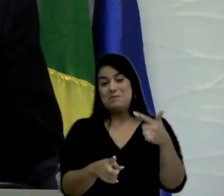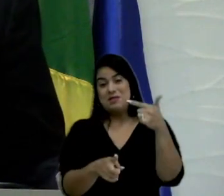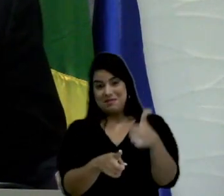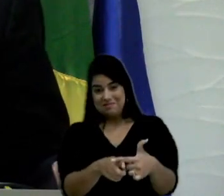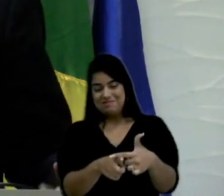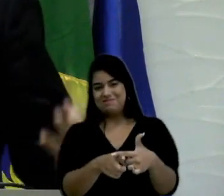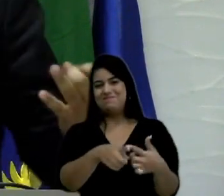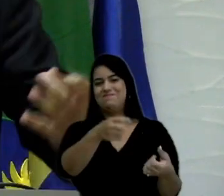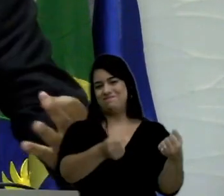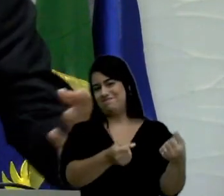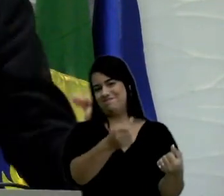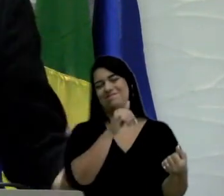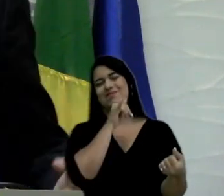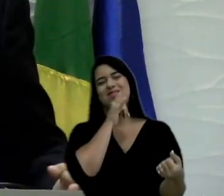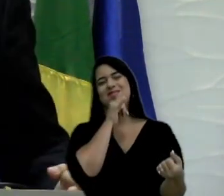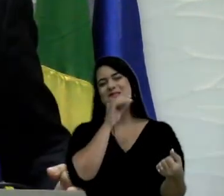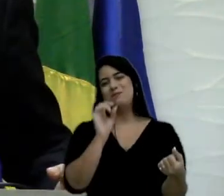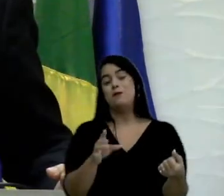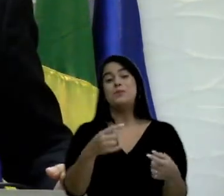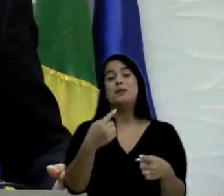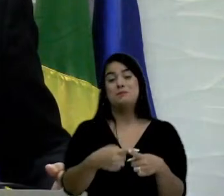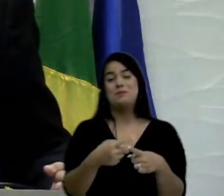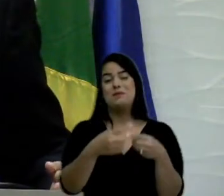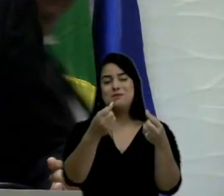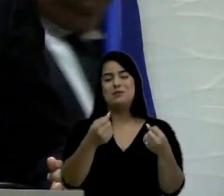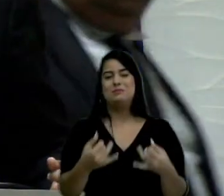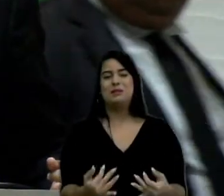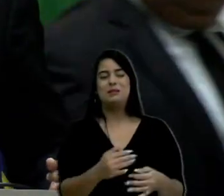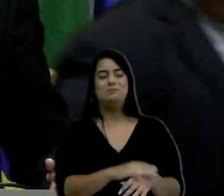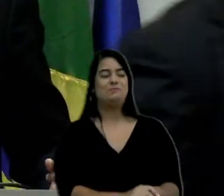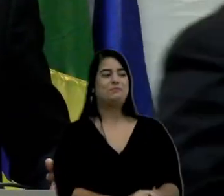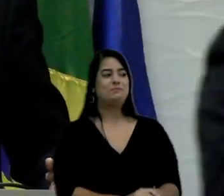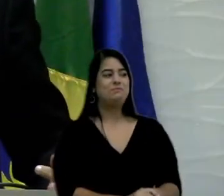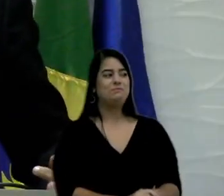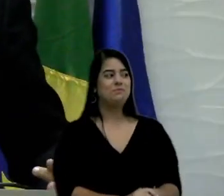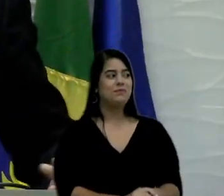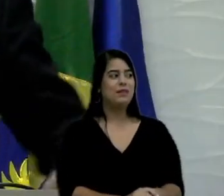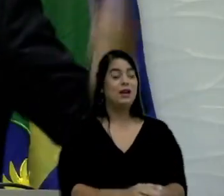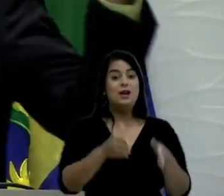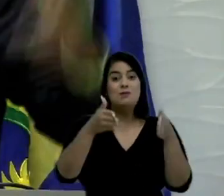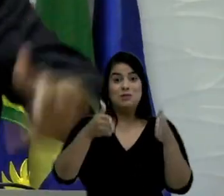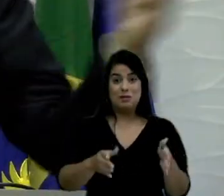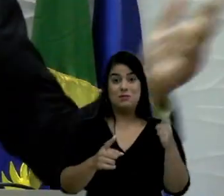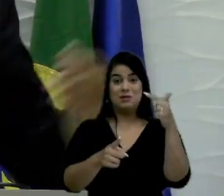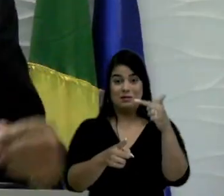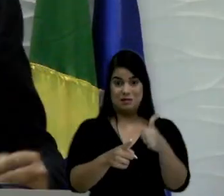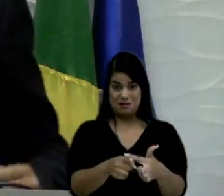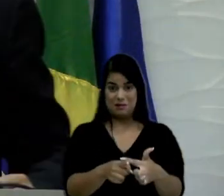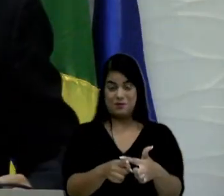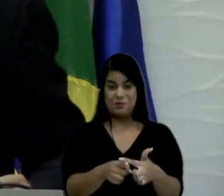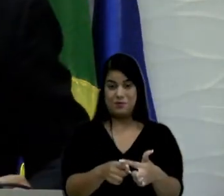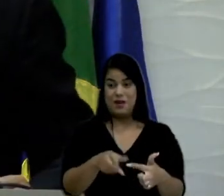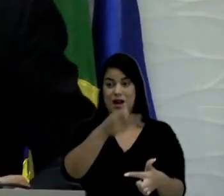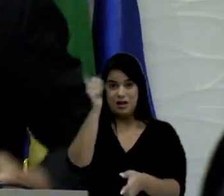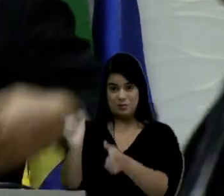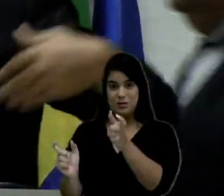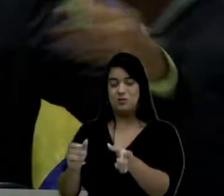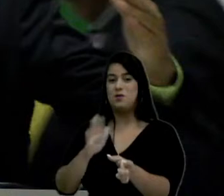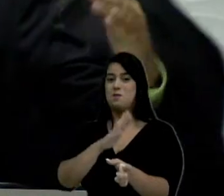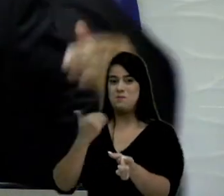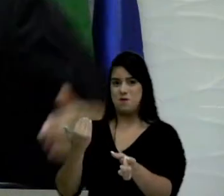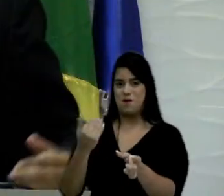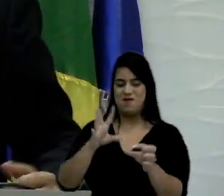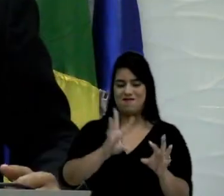carregando é os caminhões pipas jogado como o vereador falou aqui tirando peça de um para botar em outro e